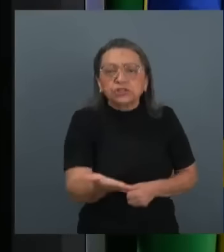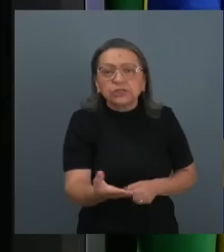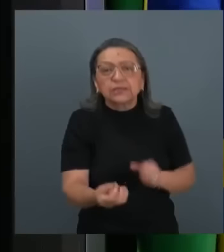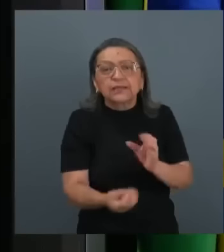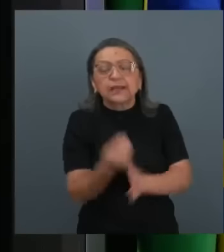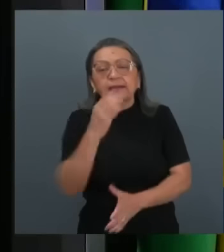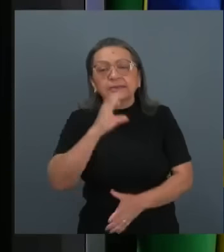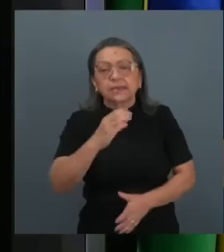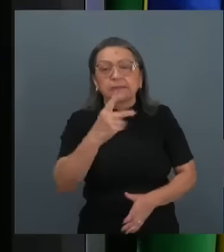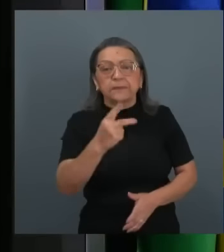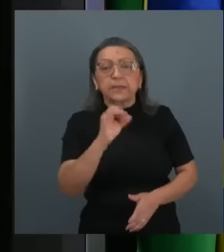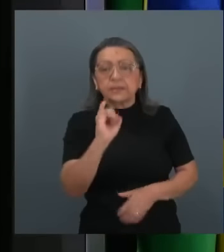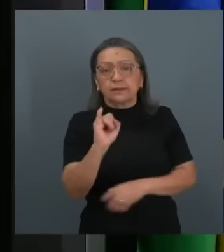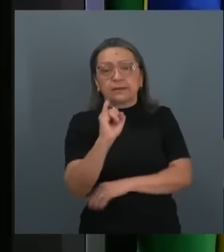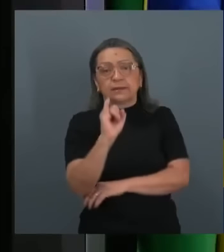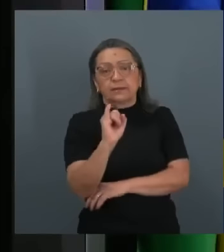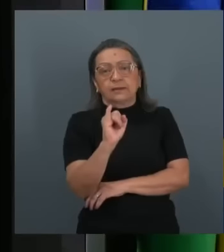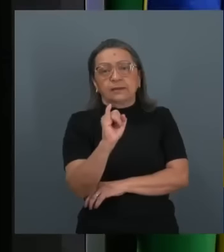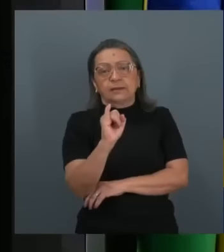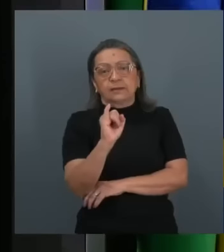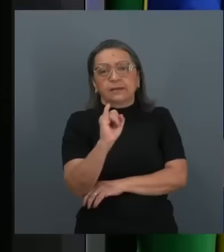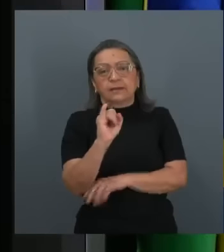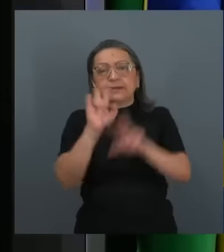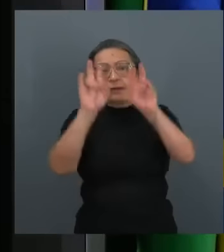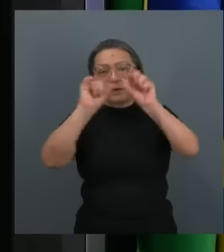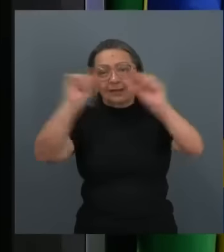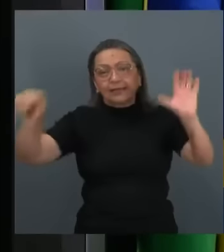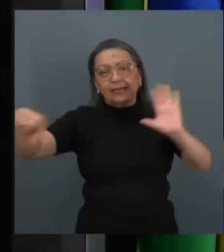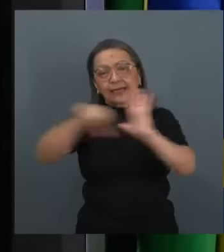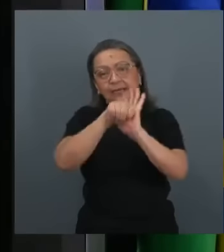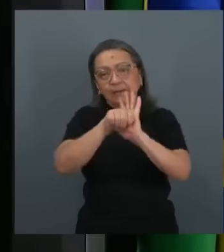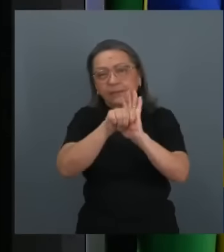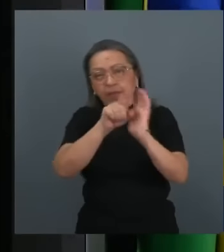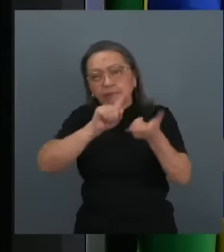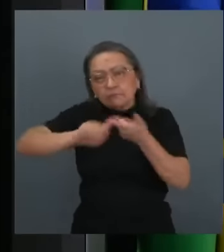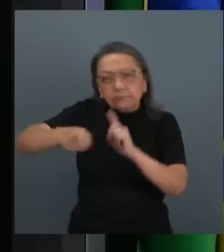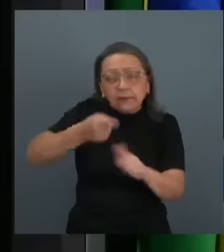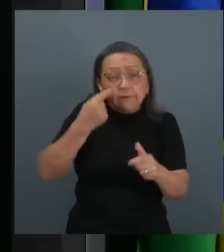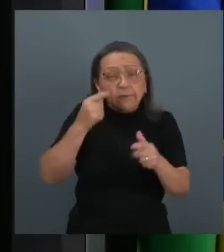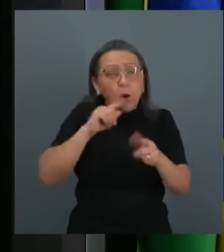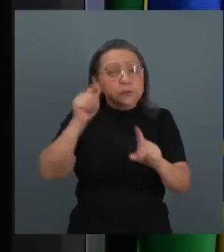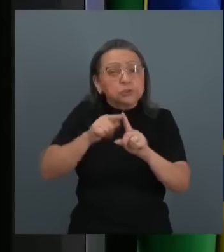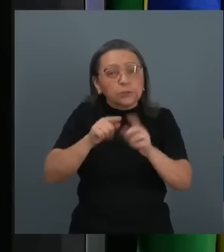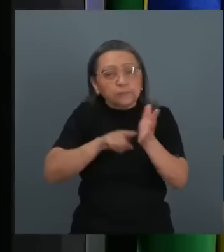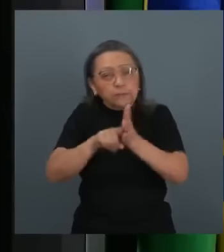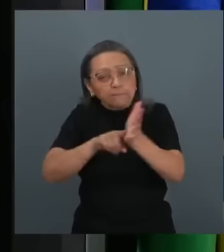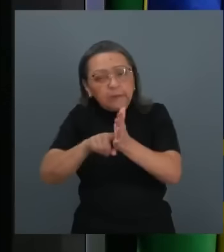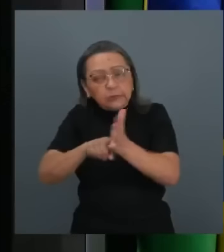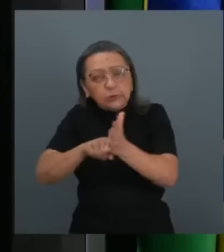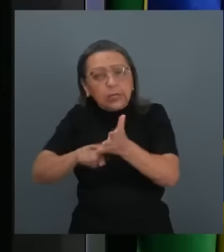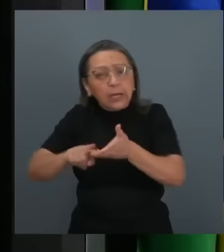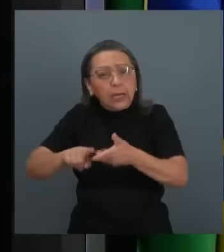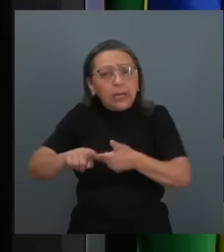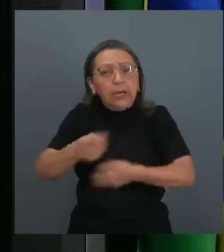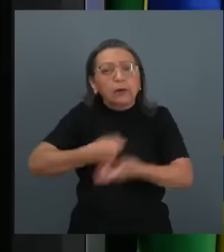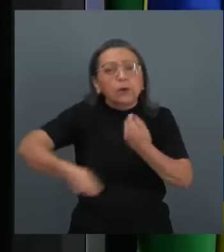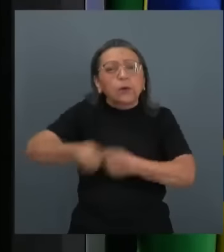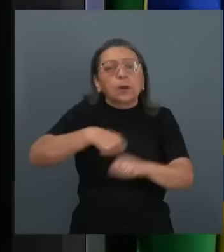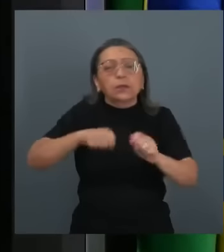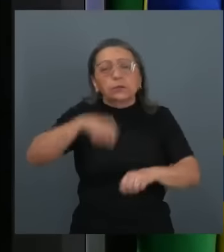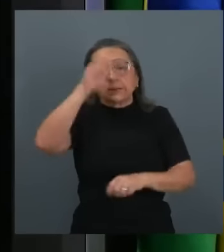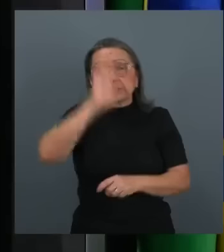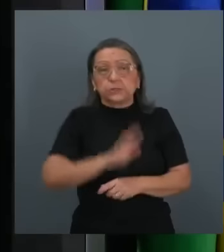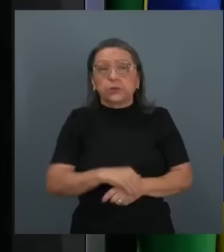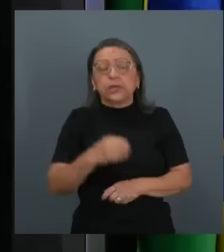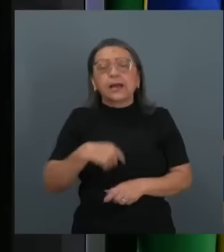CPI do crime organizado, para investigar o narcotráfico no Brasil. Eu tentei